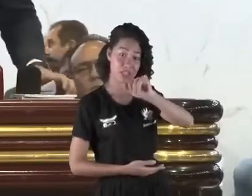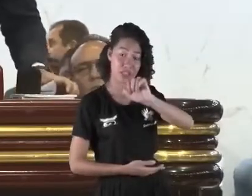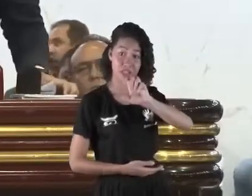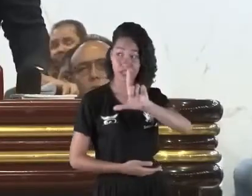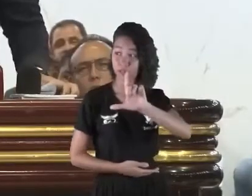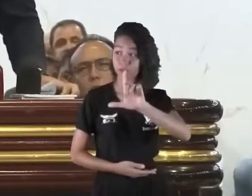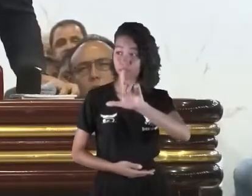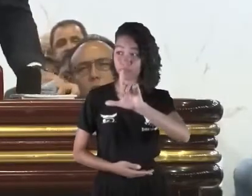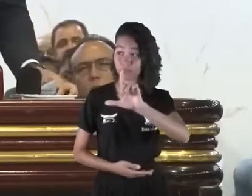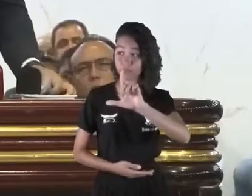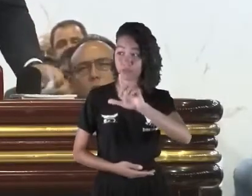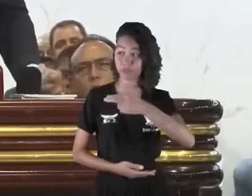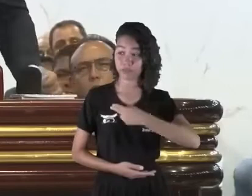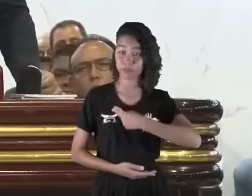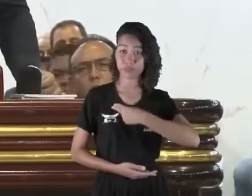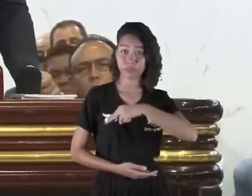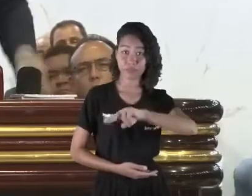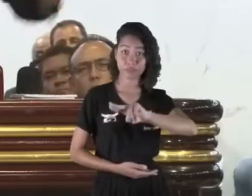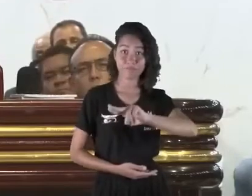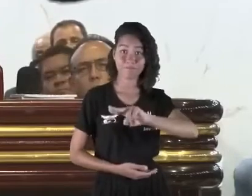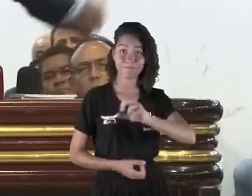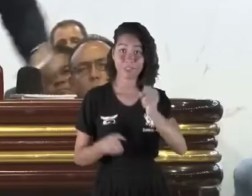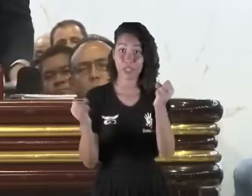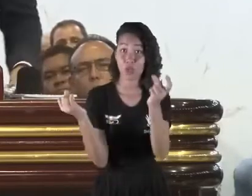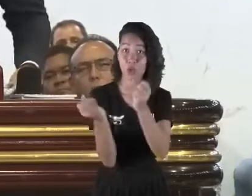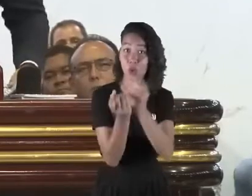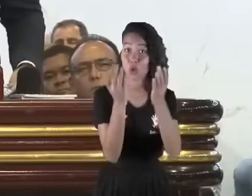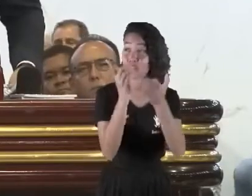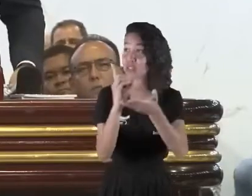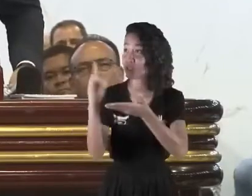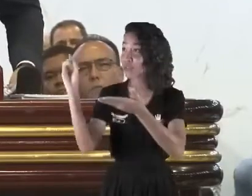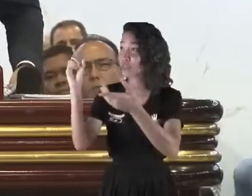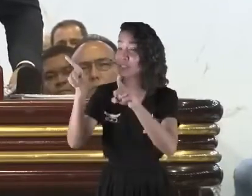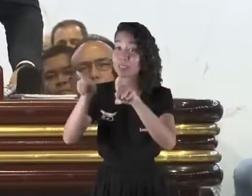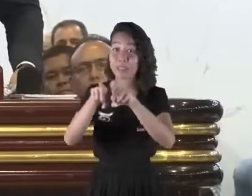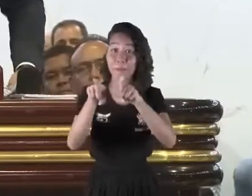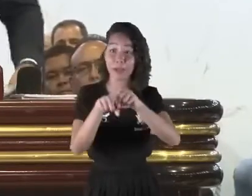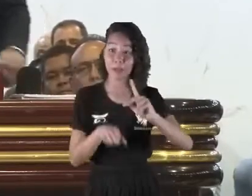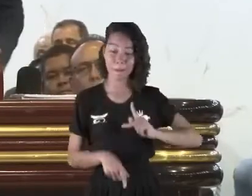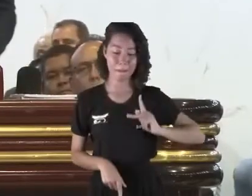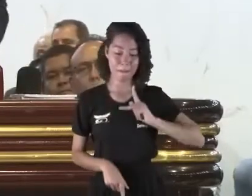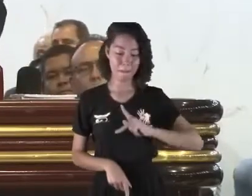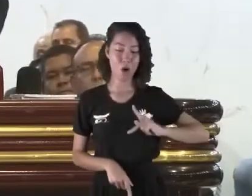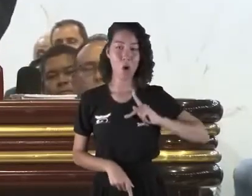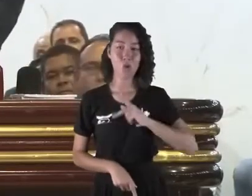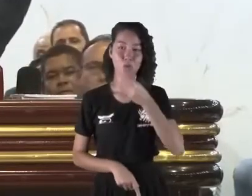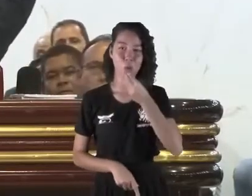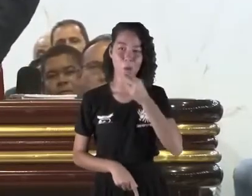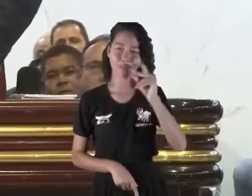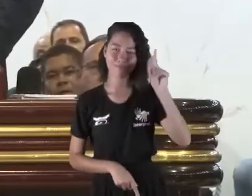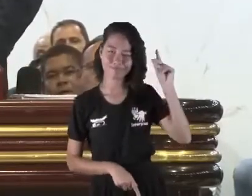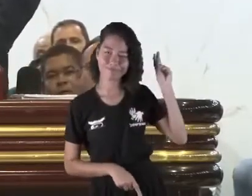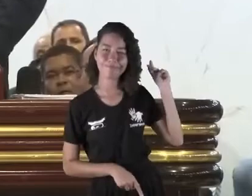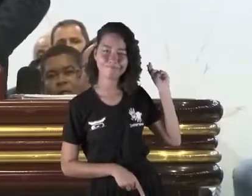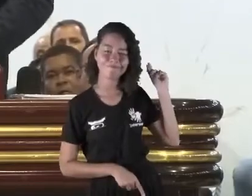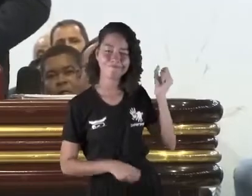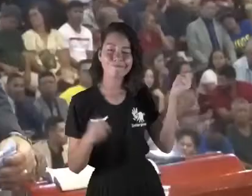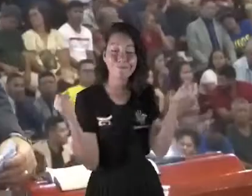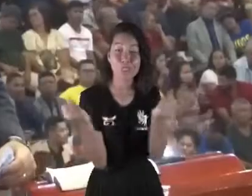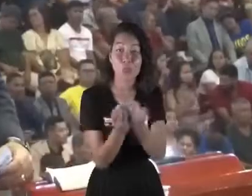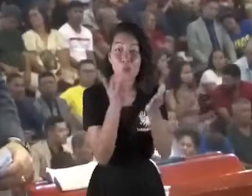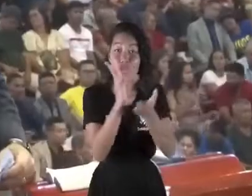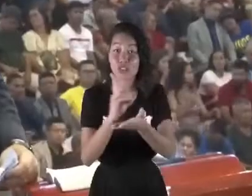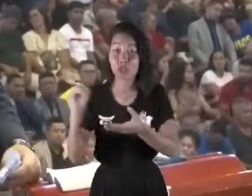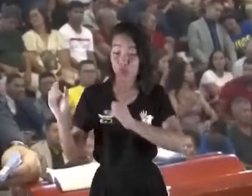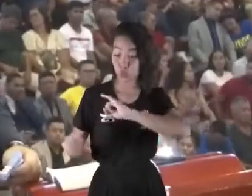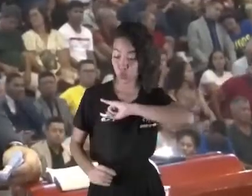A glória de Deus derrubou Paulo. A glória de Deus derrubou